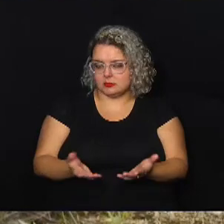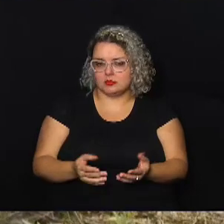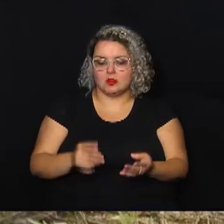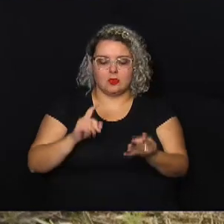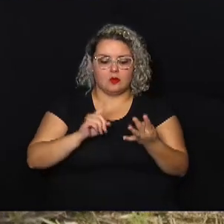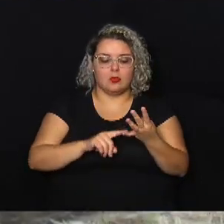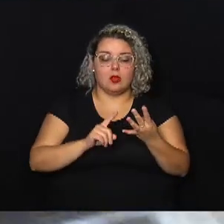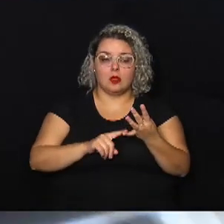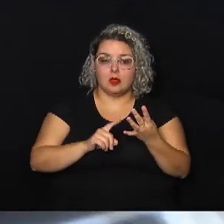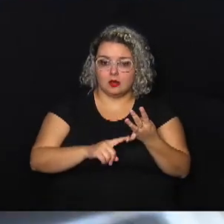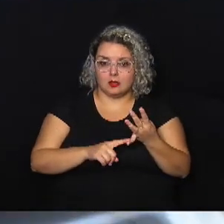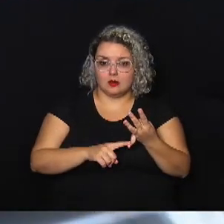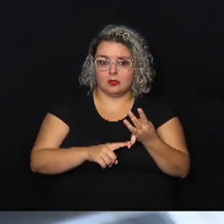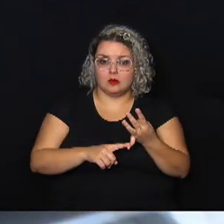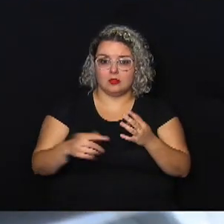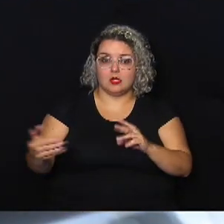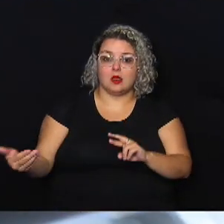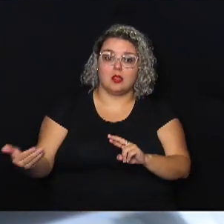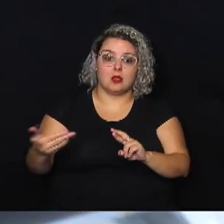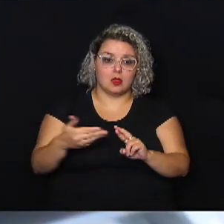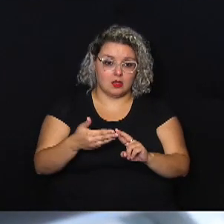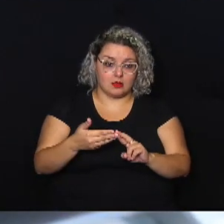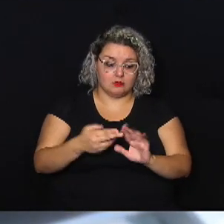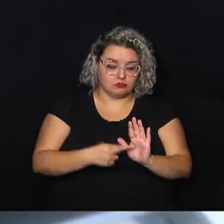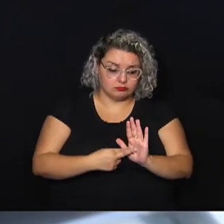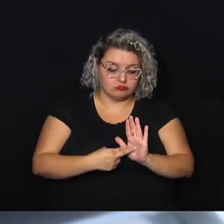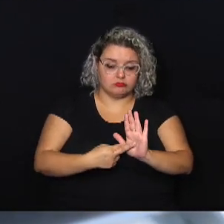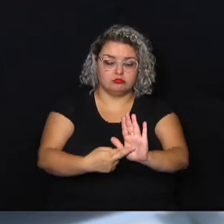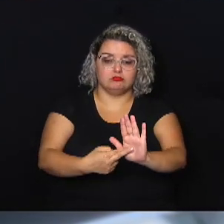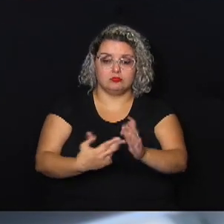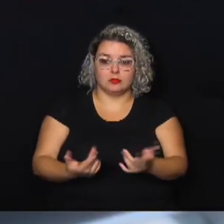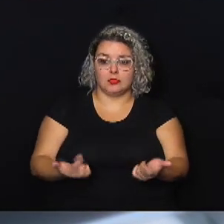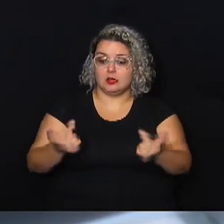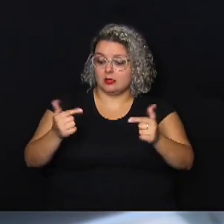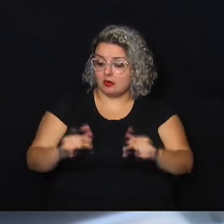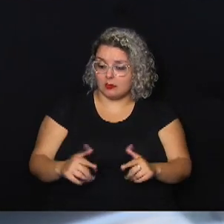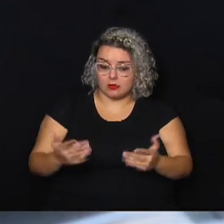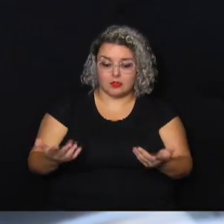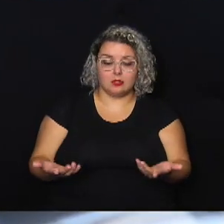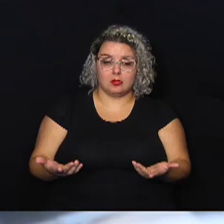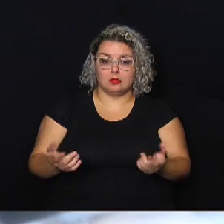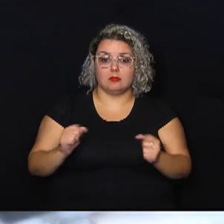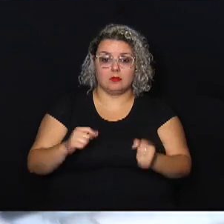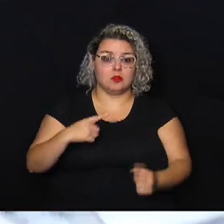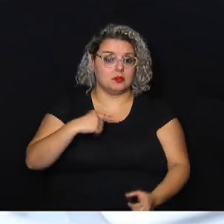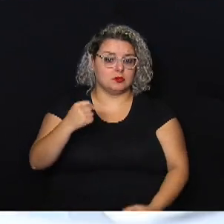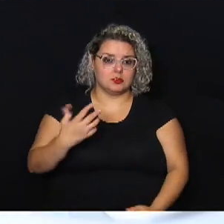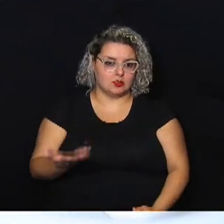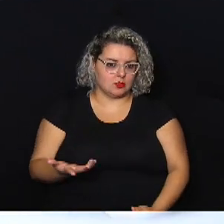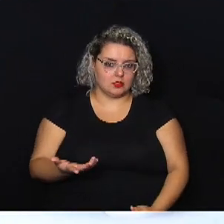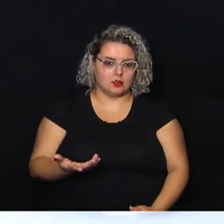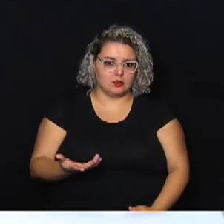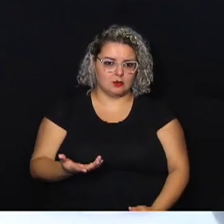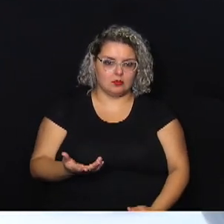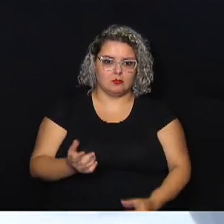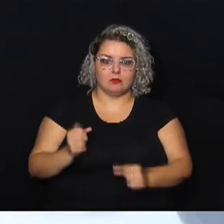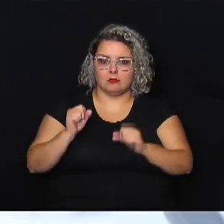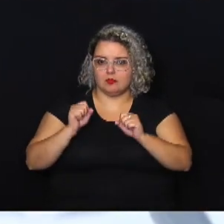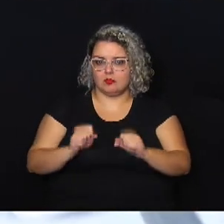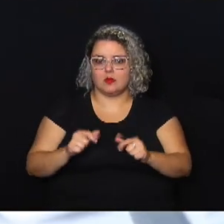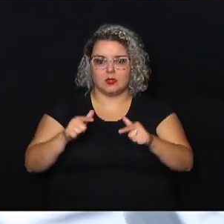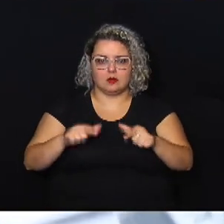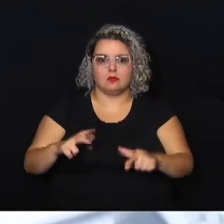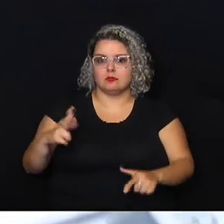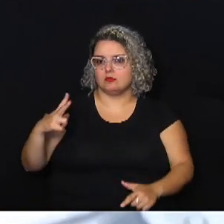Quarto, representatividade. Assim, a pessoa tem um espaço onde possa se assumir. Pode ser um espaço privado,